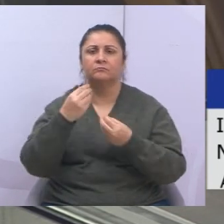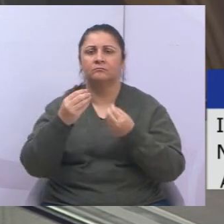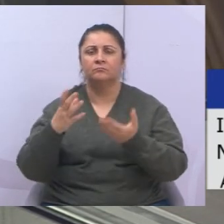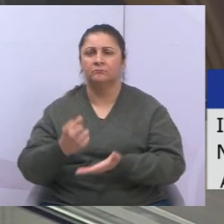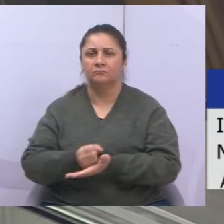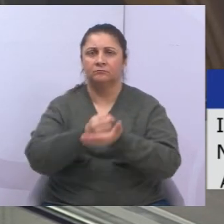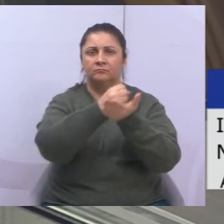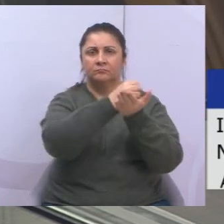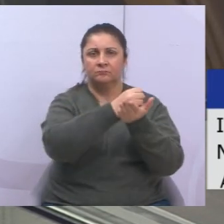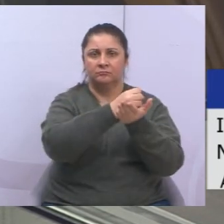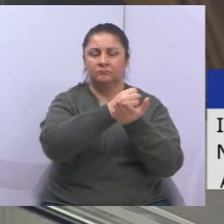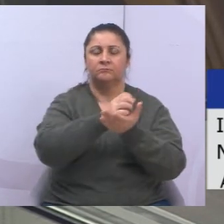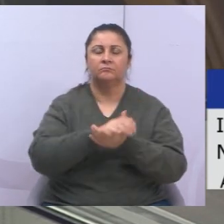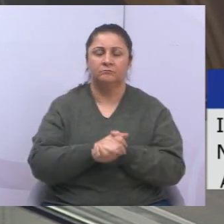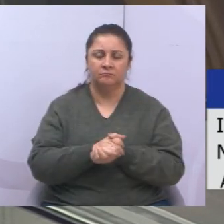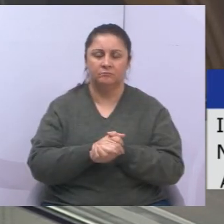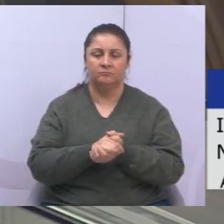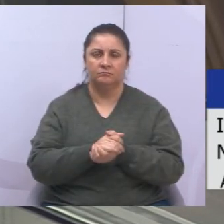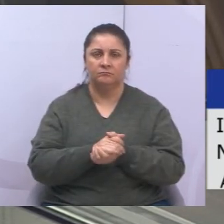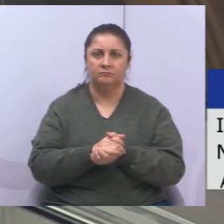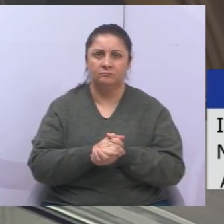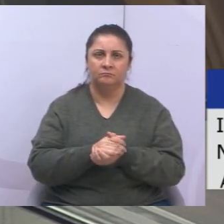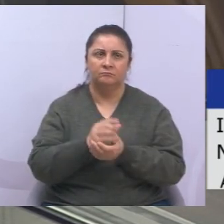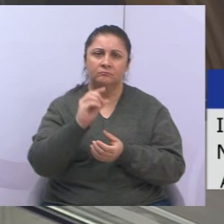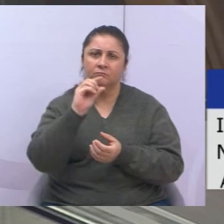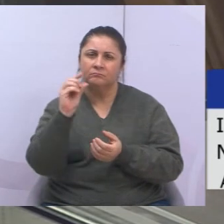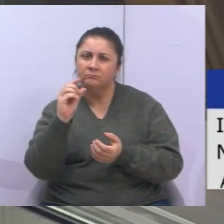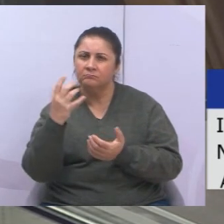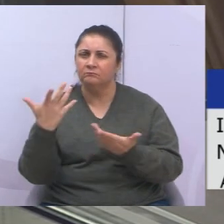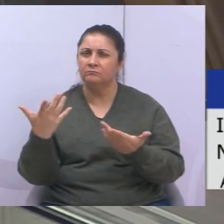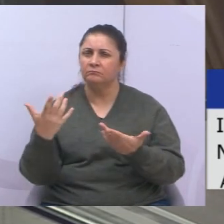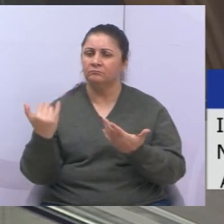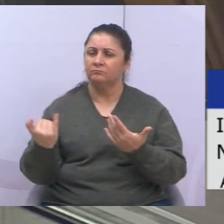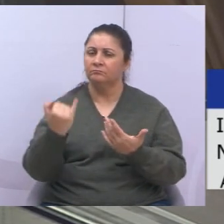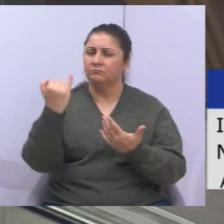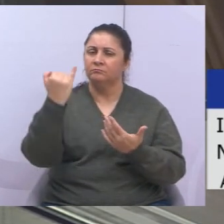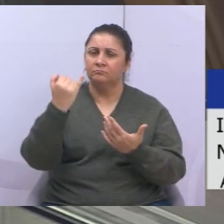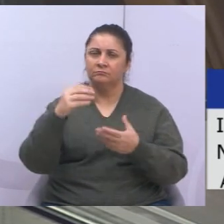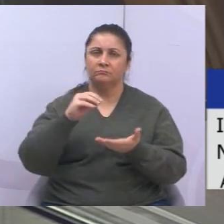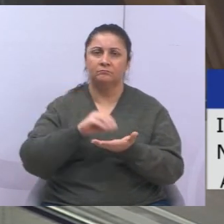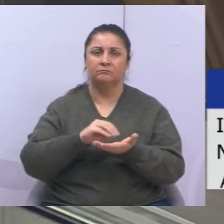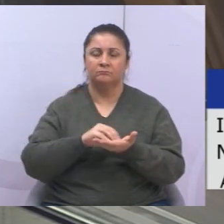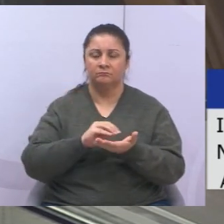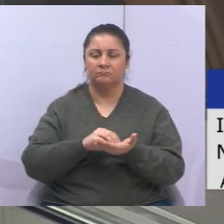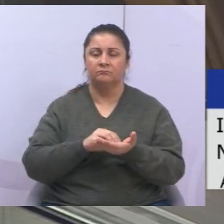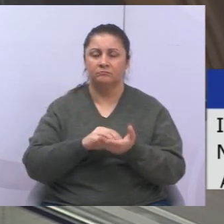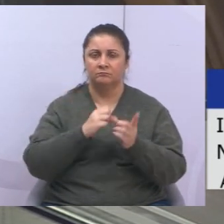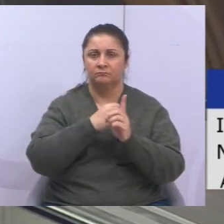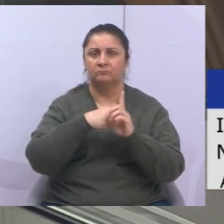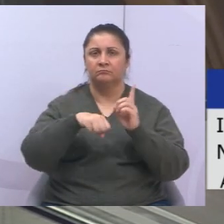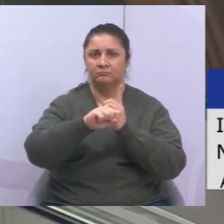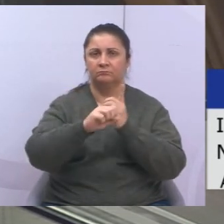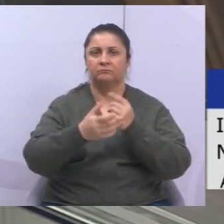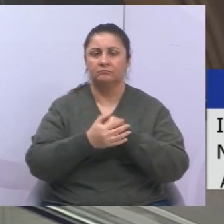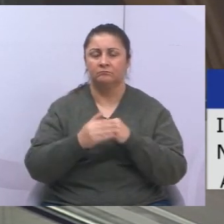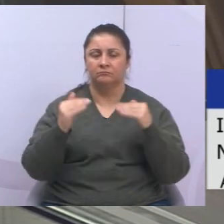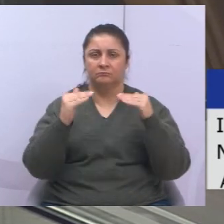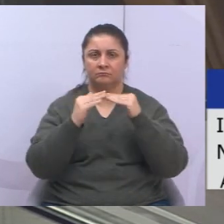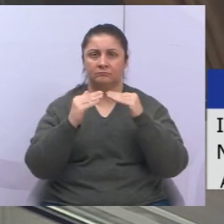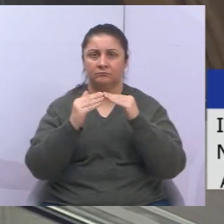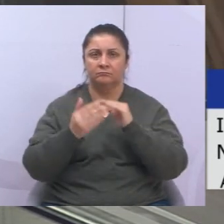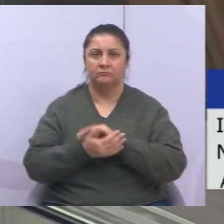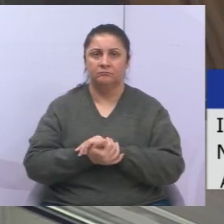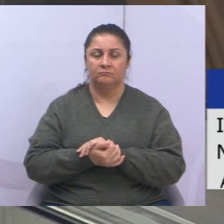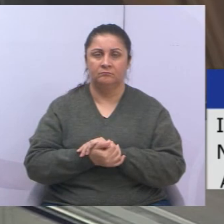resgatar pelo menos alguns dos valores que hoje têm faltado muito na nossa sociedade. Meu voto é